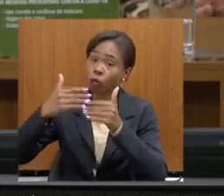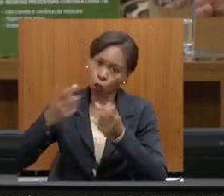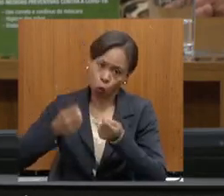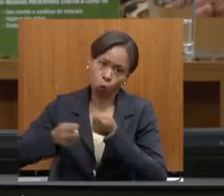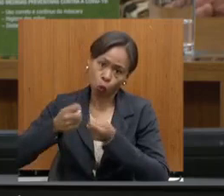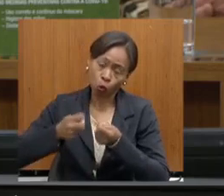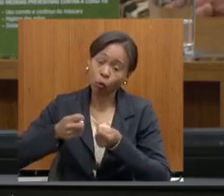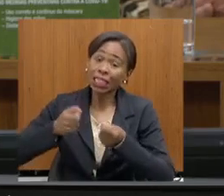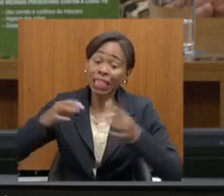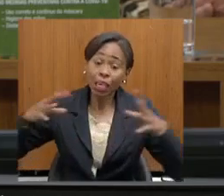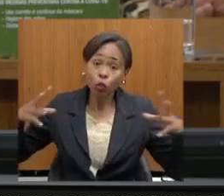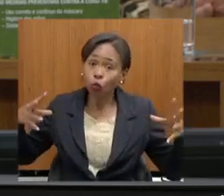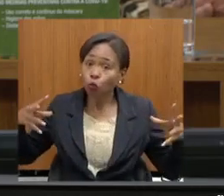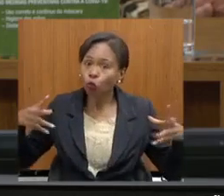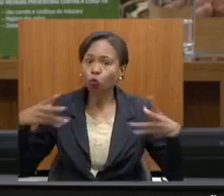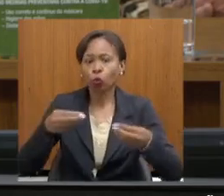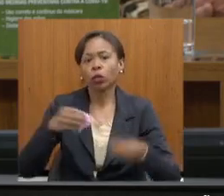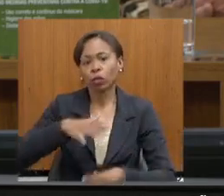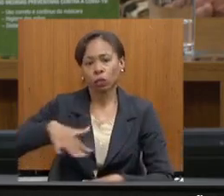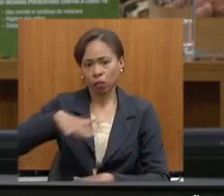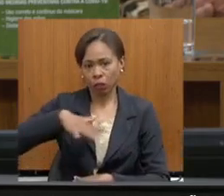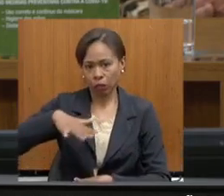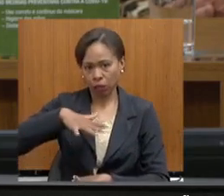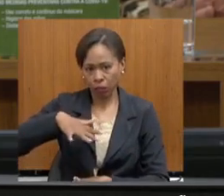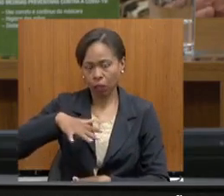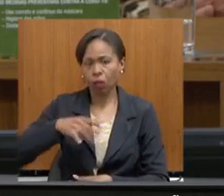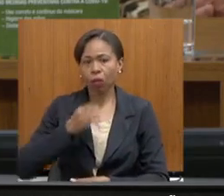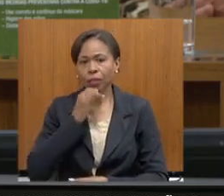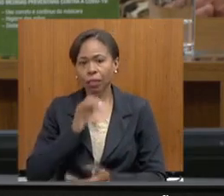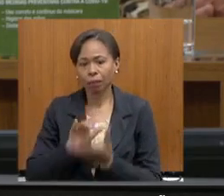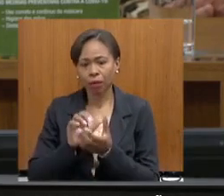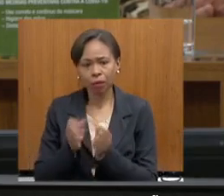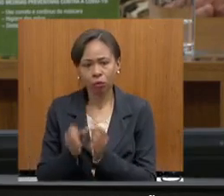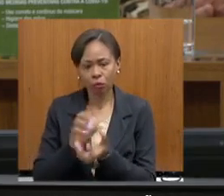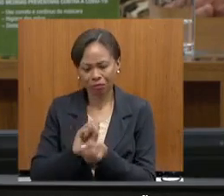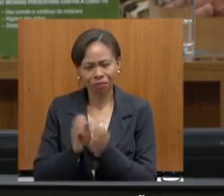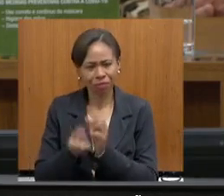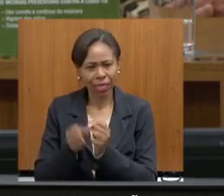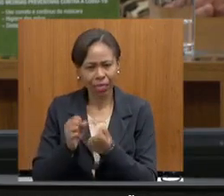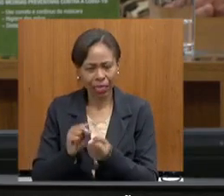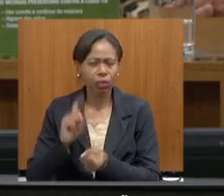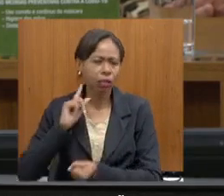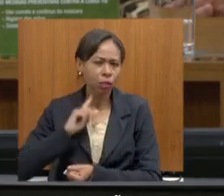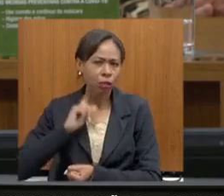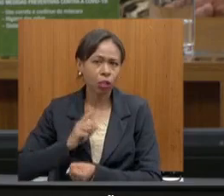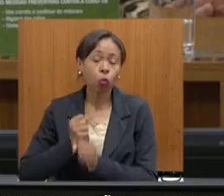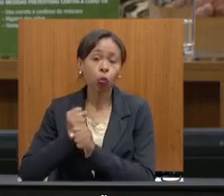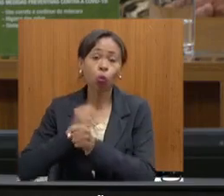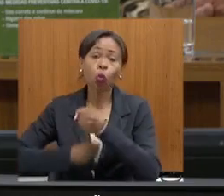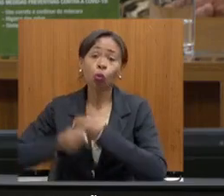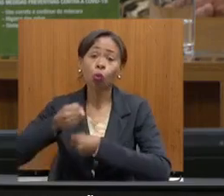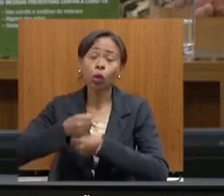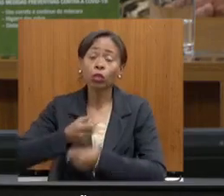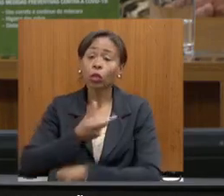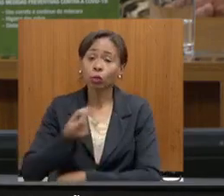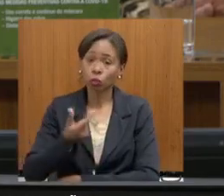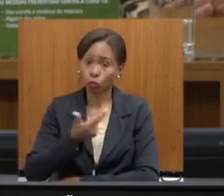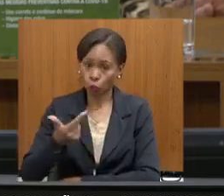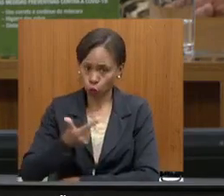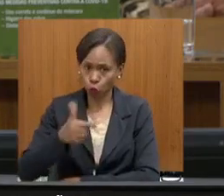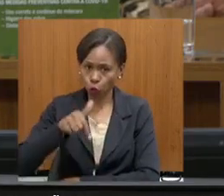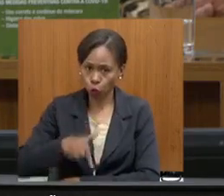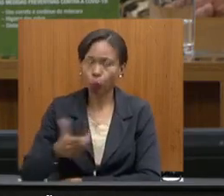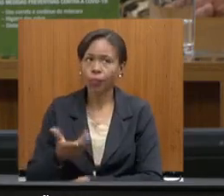sem esquecer de ninguém né na comercialização do Artesanato Mineiro só em 2022 o estado